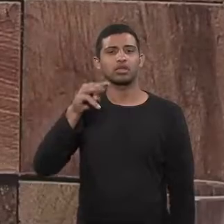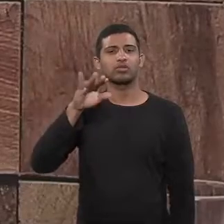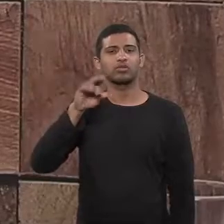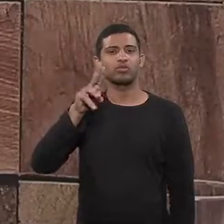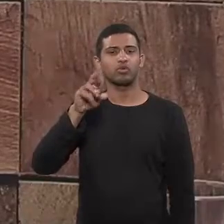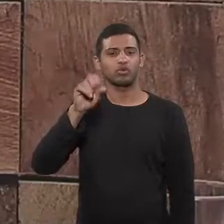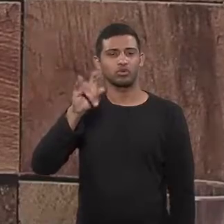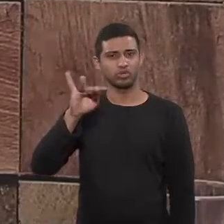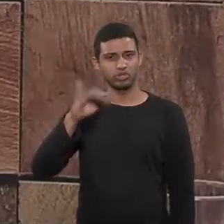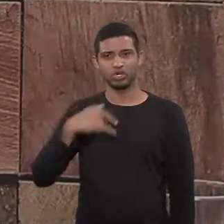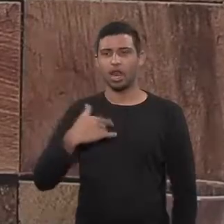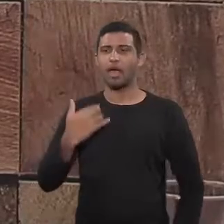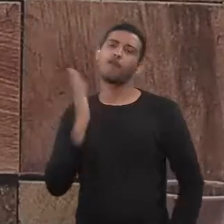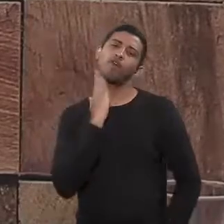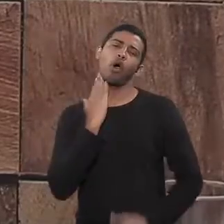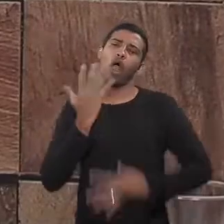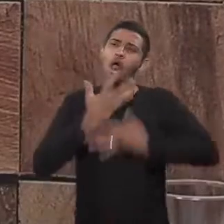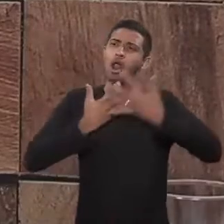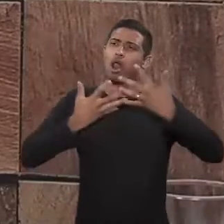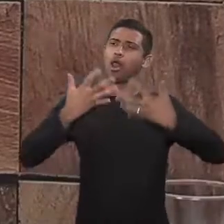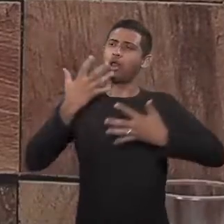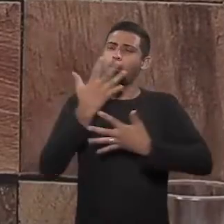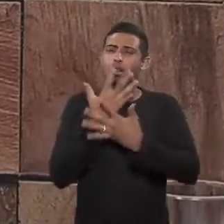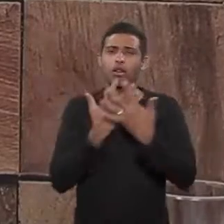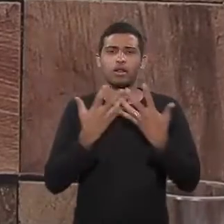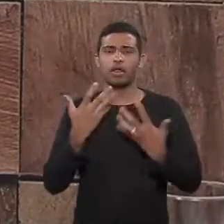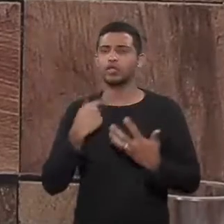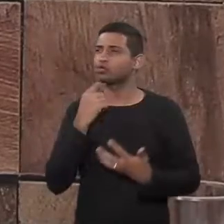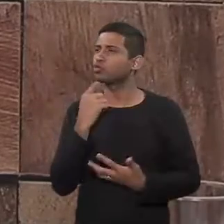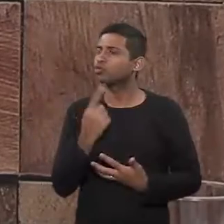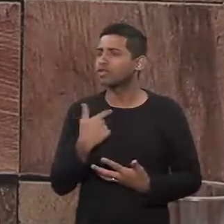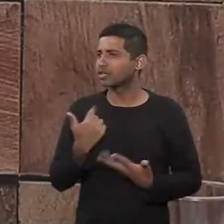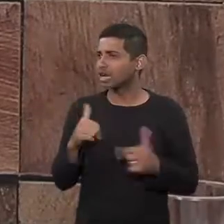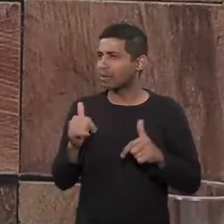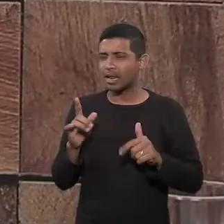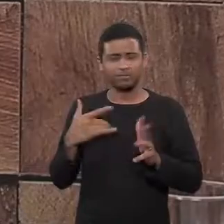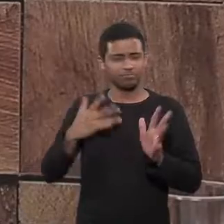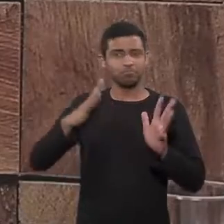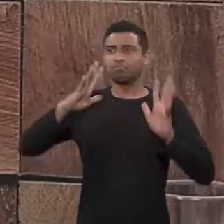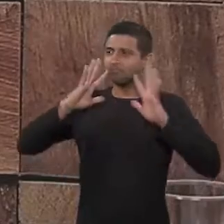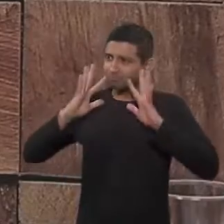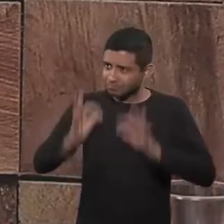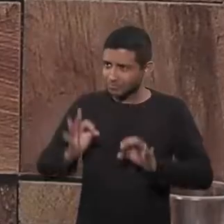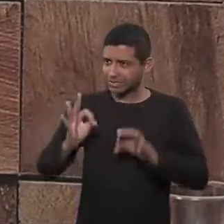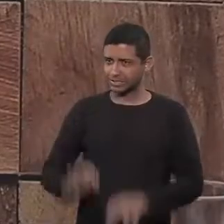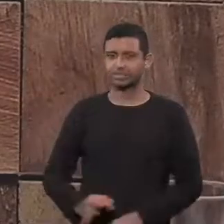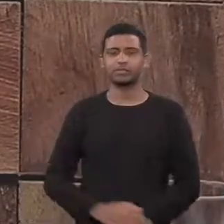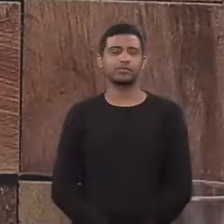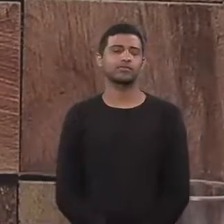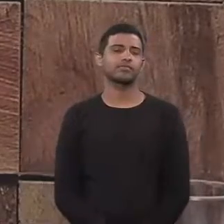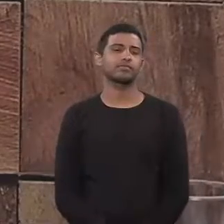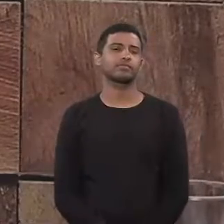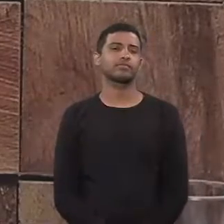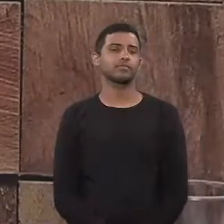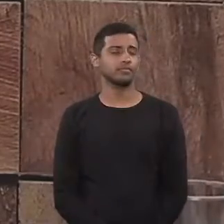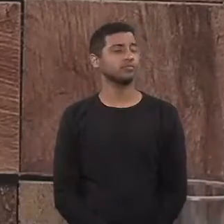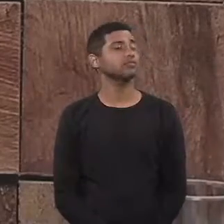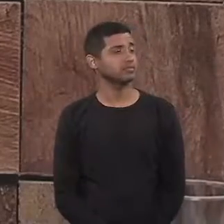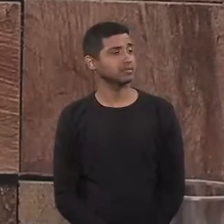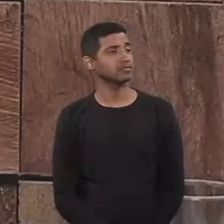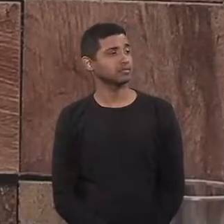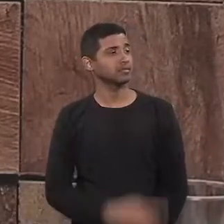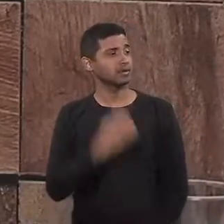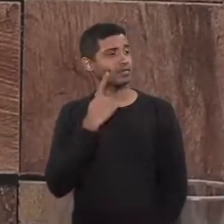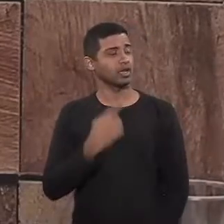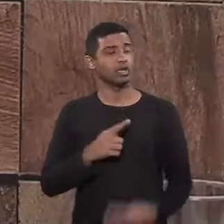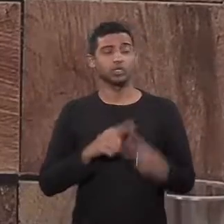Riccardo Muti, também sobre ópera, aí eu não tive dúvida que eu queria trabalhar com isso. Além de ser pianista, estar à frente um